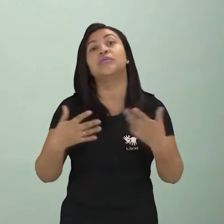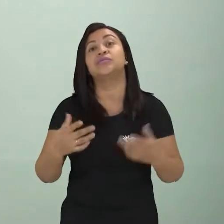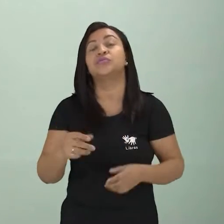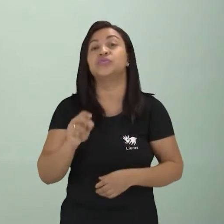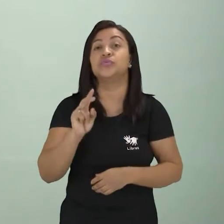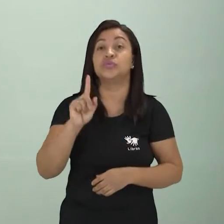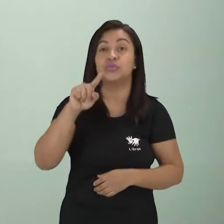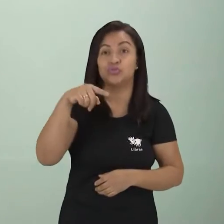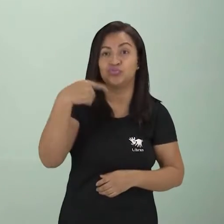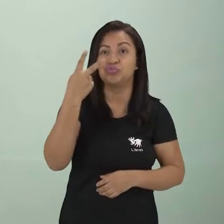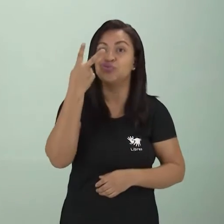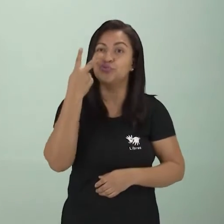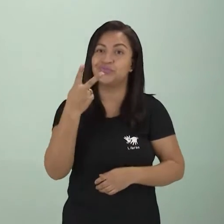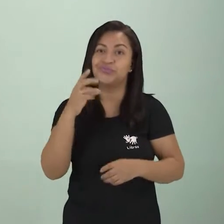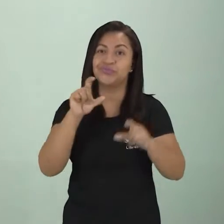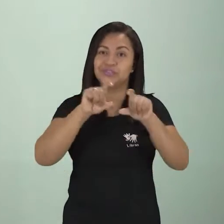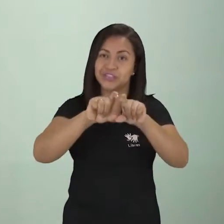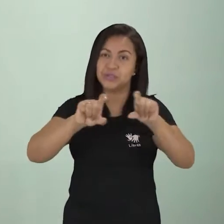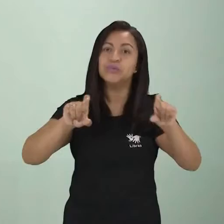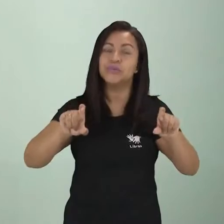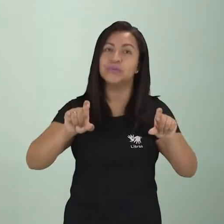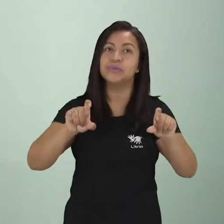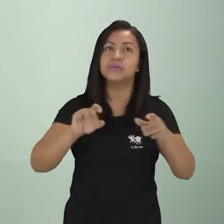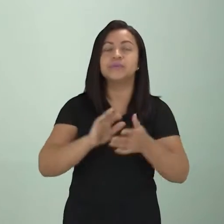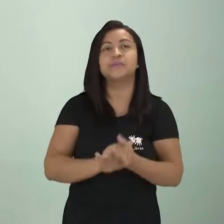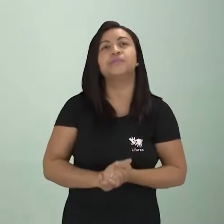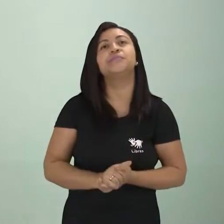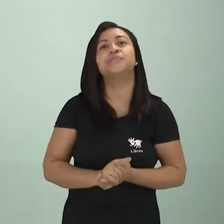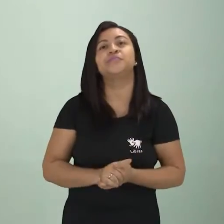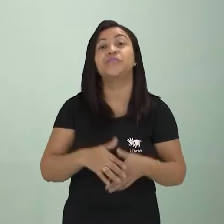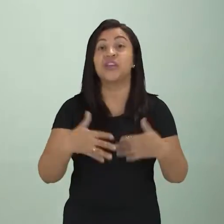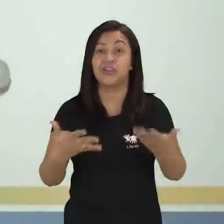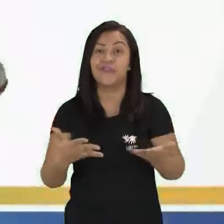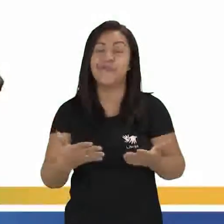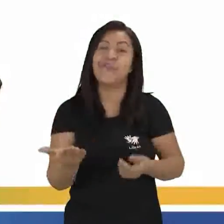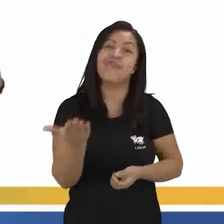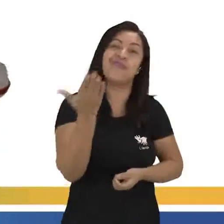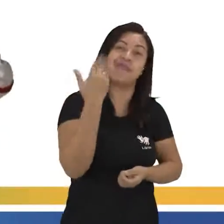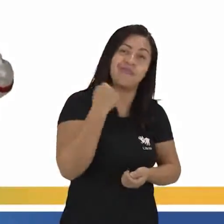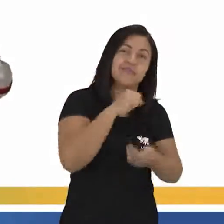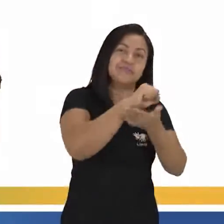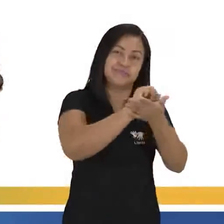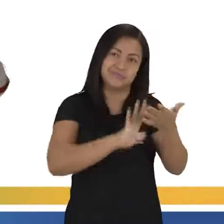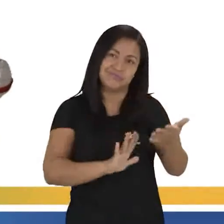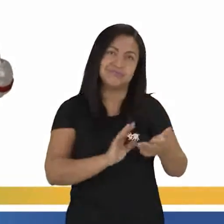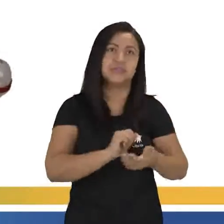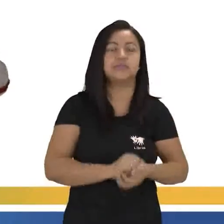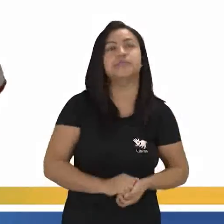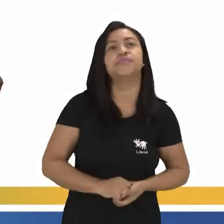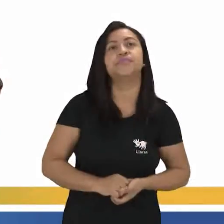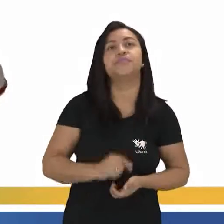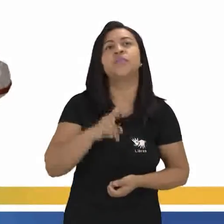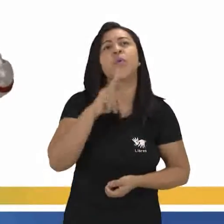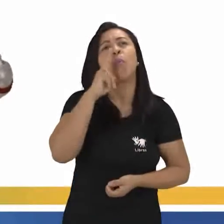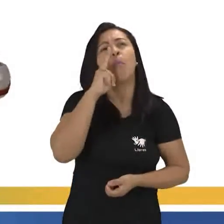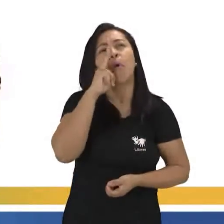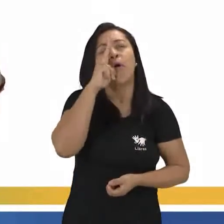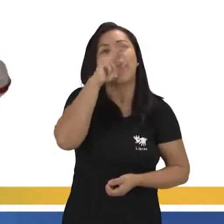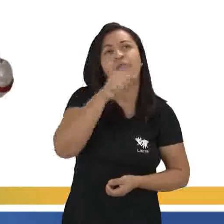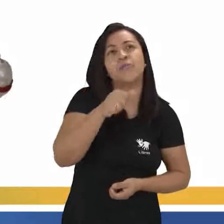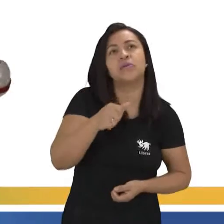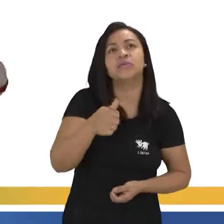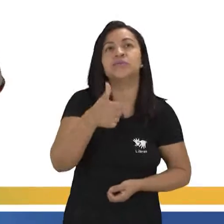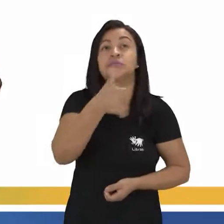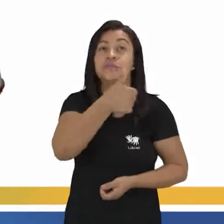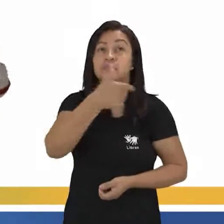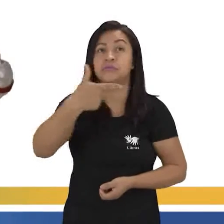mais fácil de a gente resolver os problemas com ela, certo? Então, vamos exercitar aí. Uma força de 120 newtons